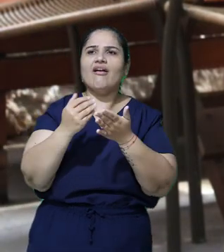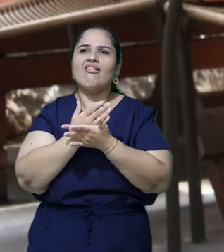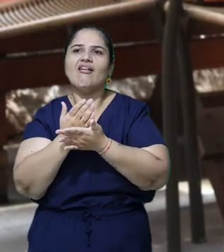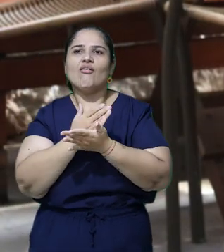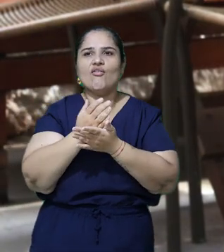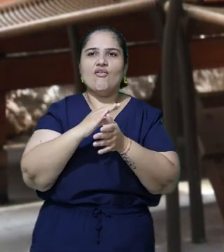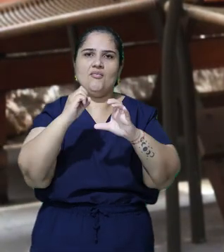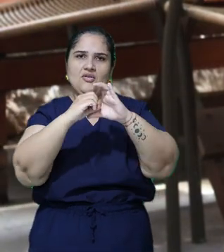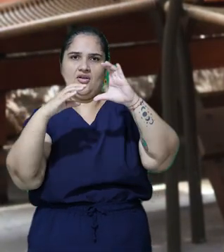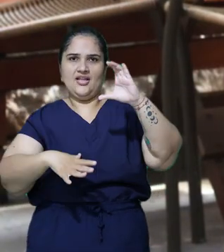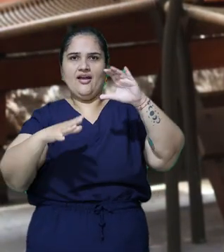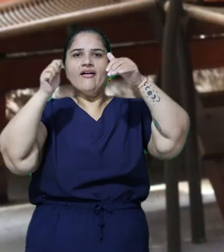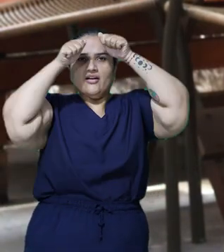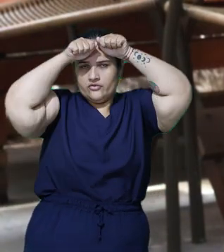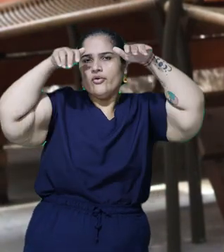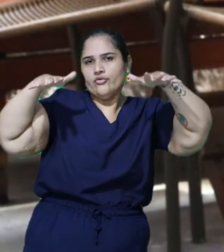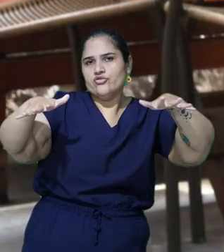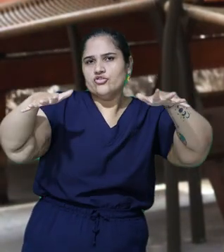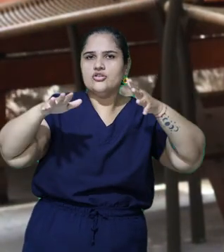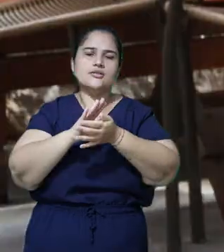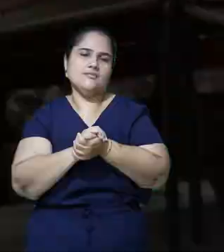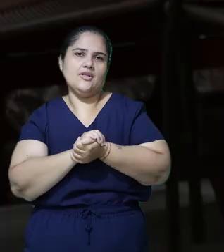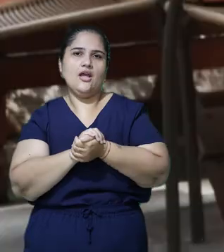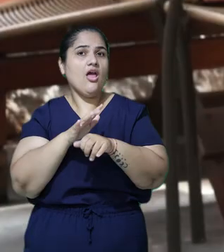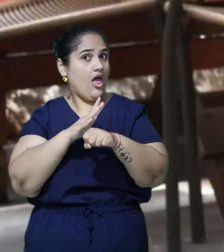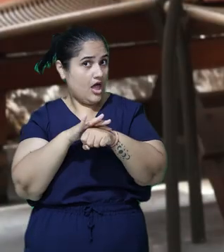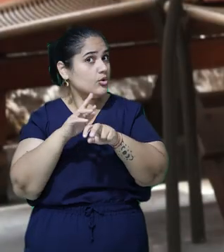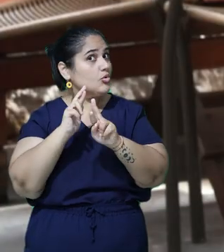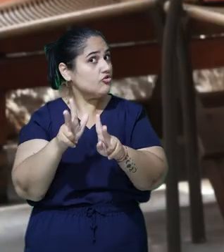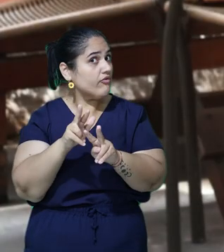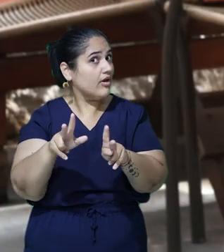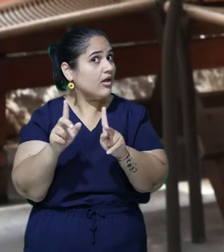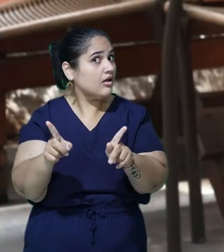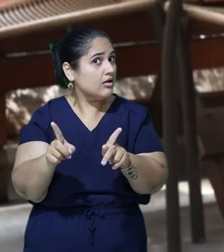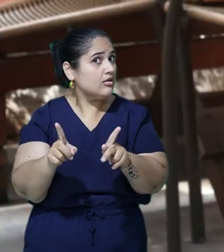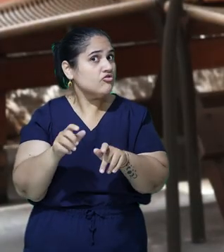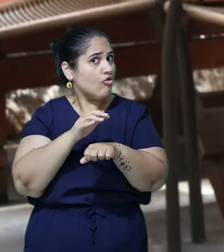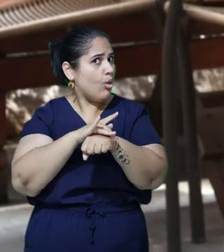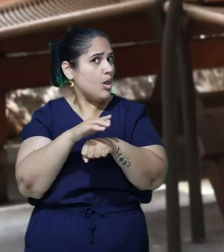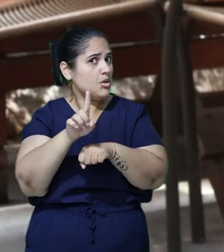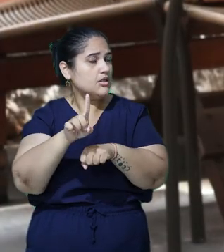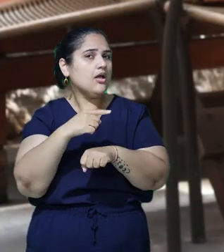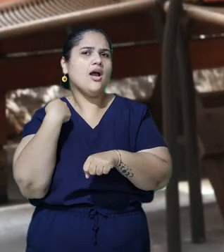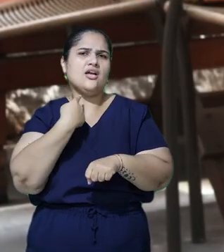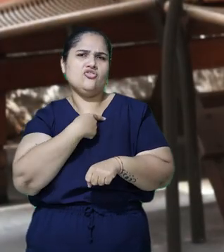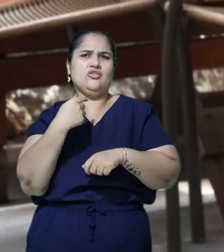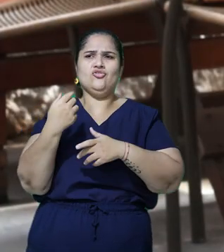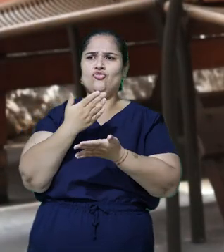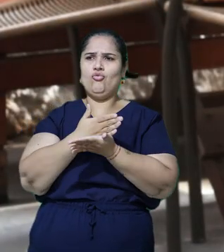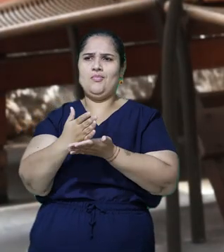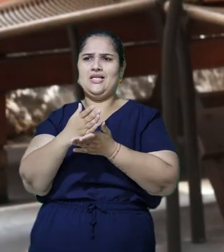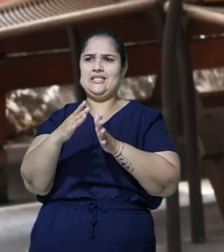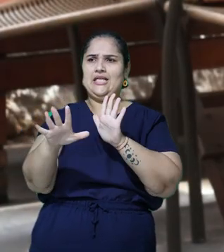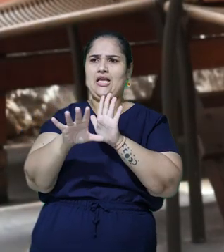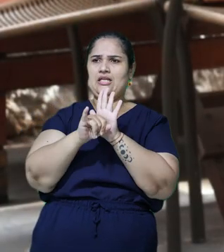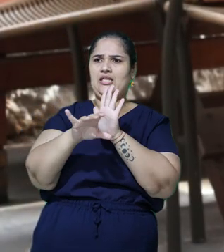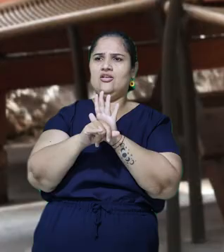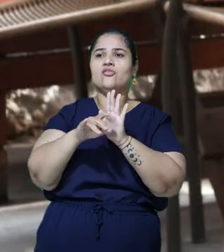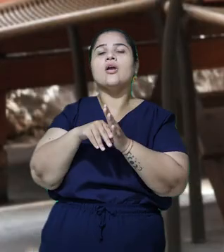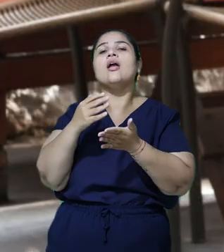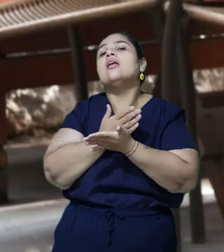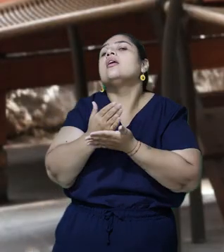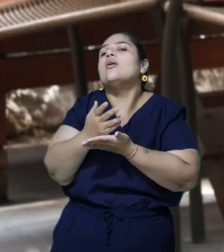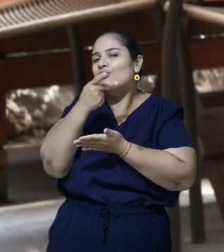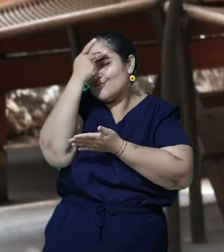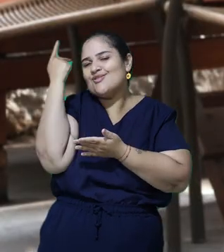gente não chama sintomas, né? Porque não é uma doença. Então a gente começa a se auto-identificar e muitas pessoas ainda têm